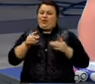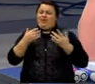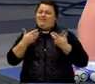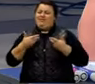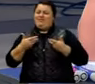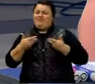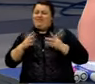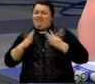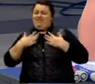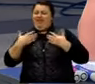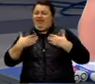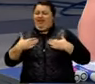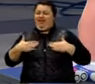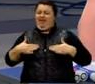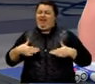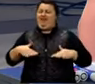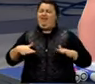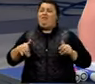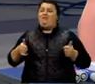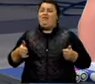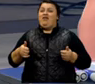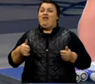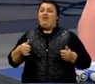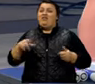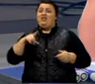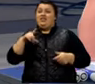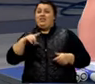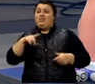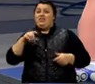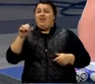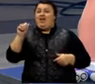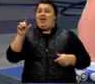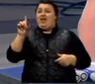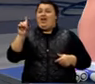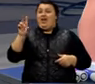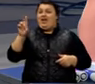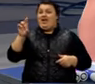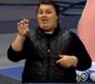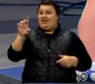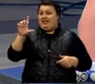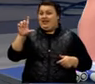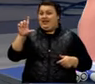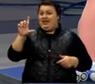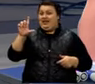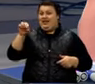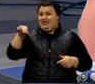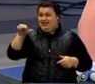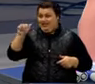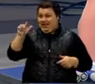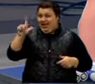a adrenalina. Quem nunca sentiu uma adrenalina antes, né? Ali